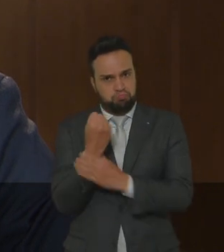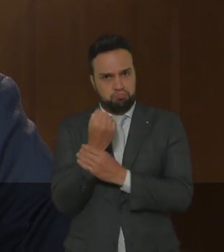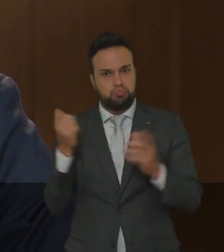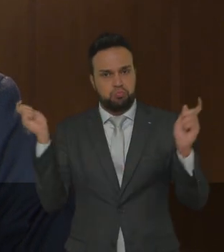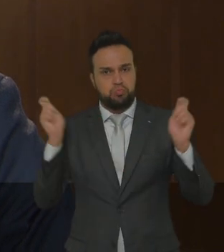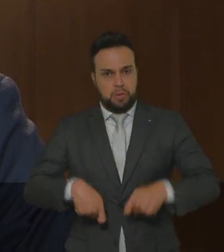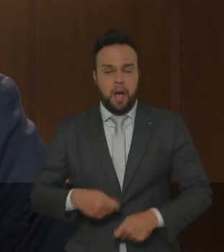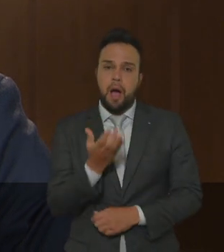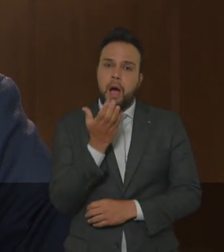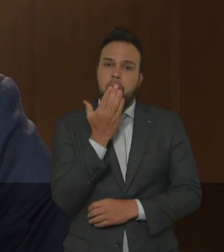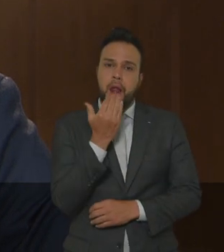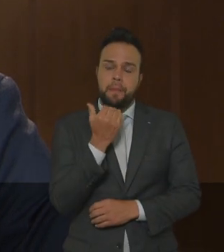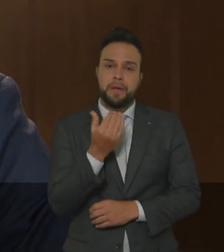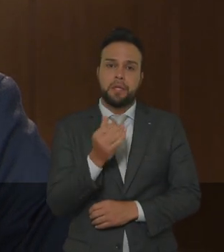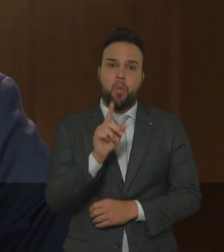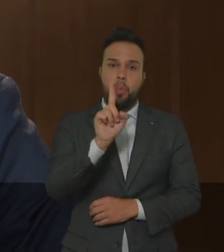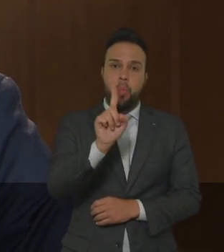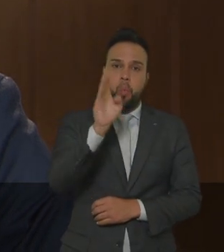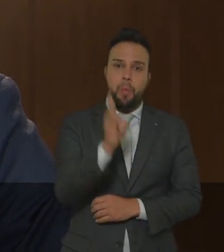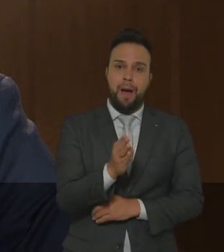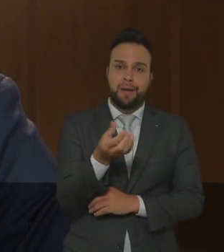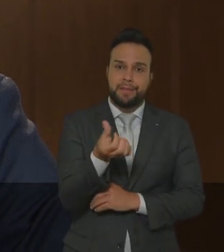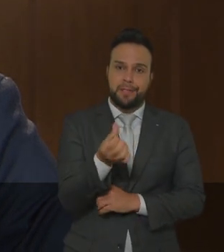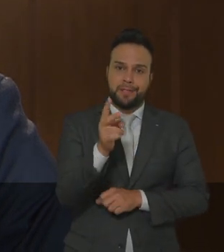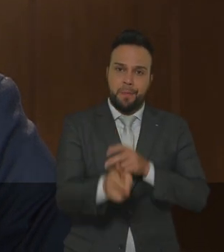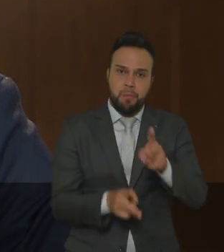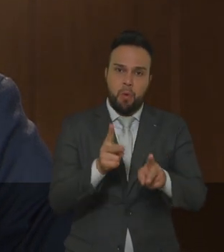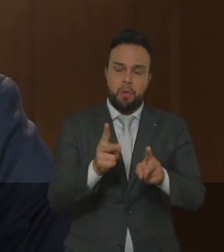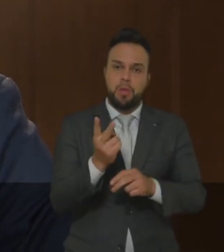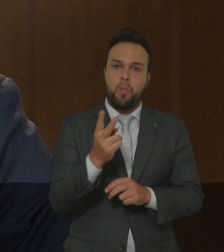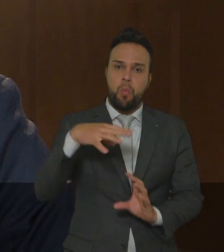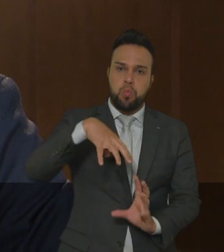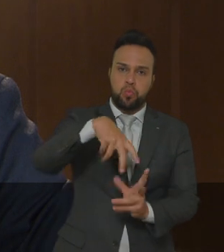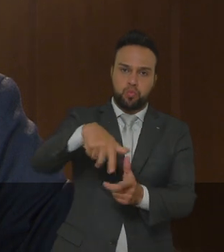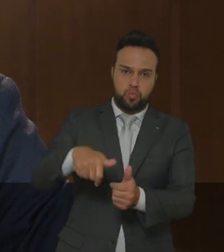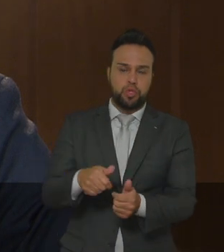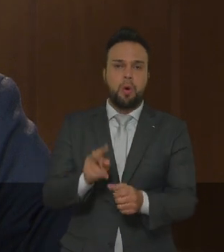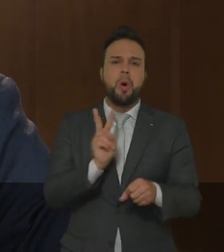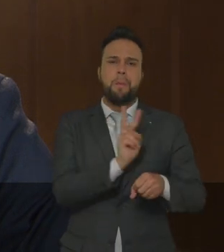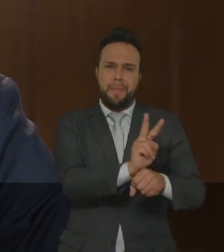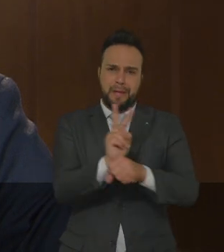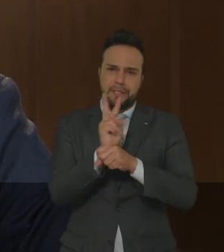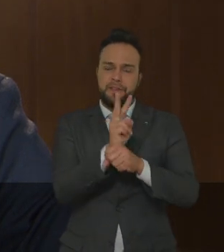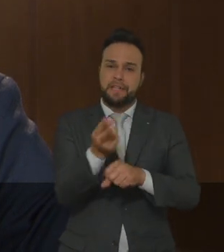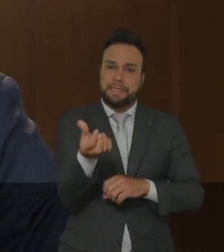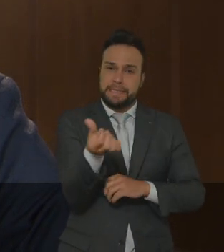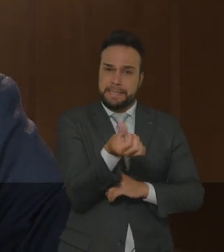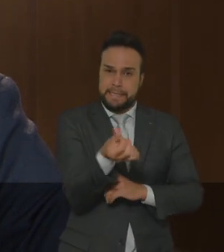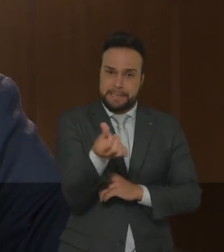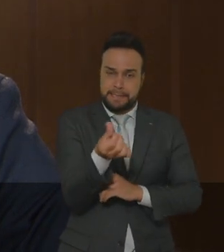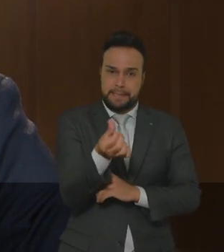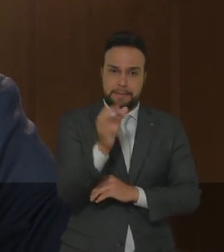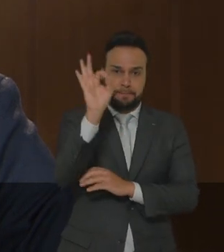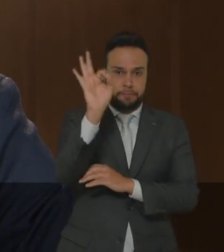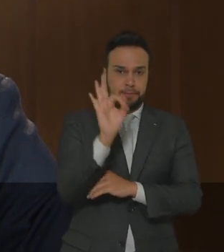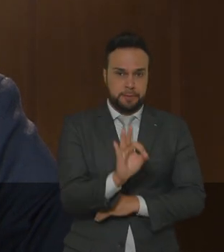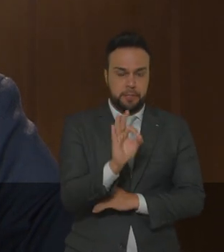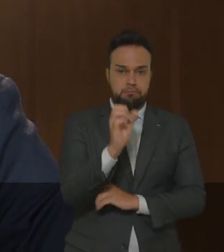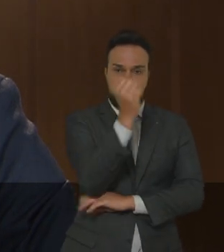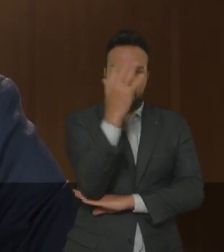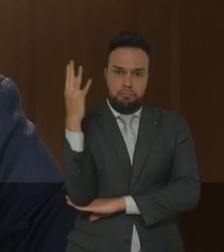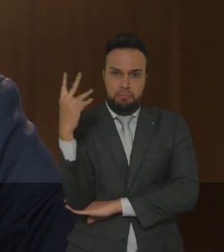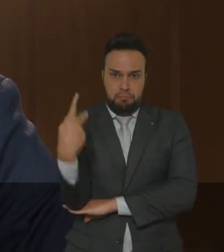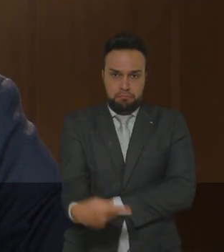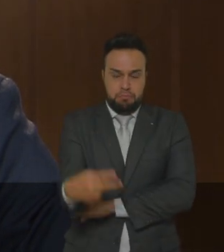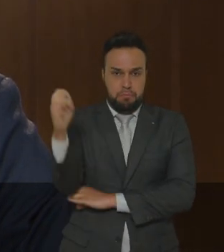garantimos a segurança alimentar ao sexto da população mundial mesmo preservando 66